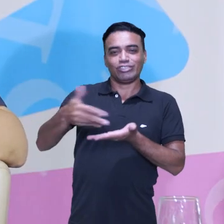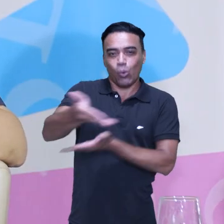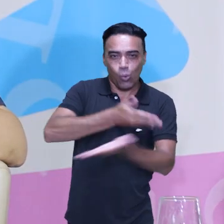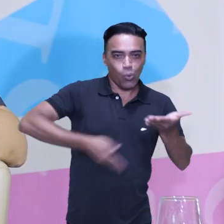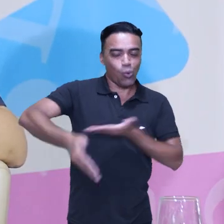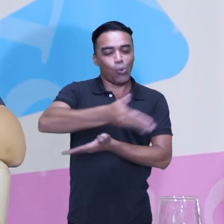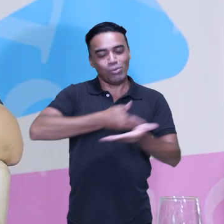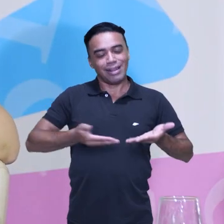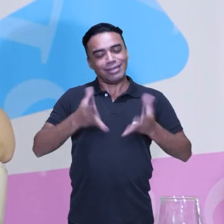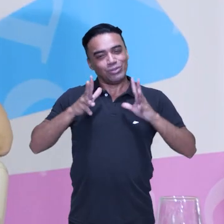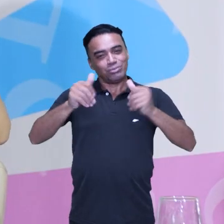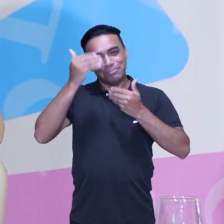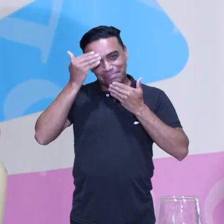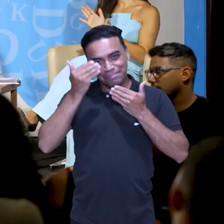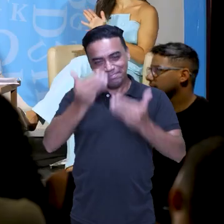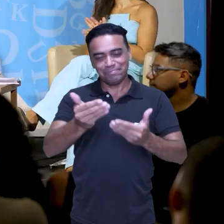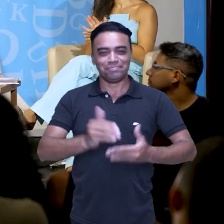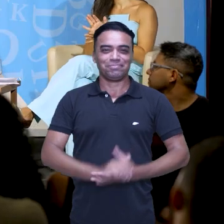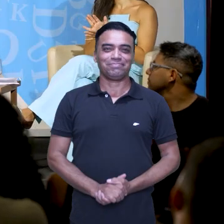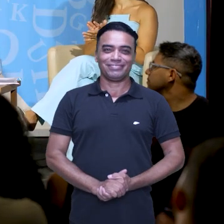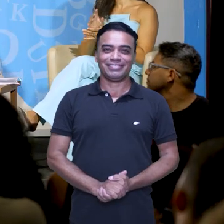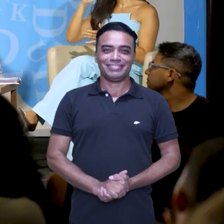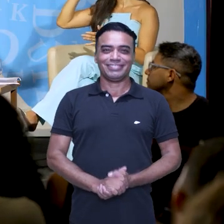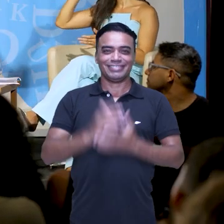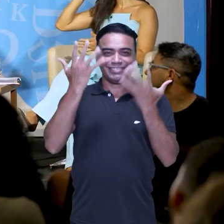com todo mundo. Obrigada, gente.